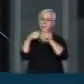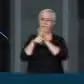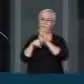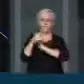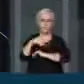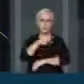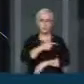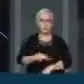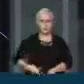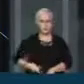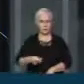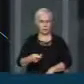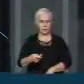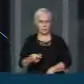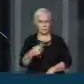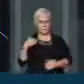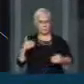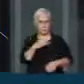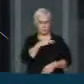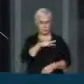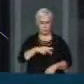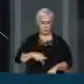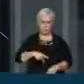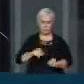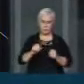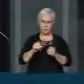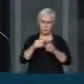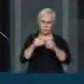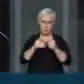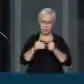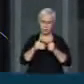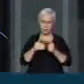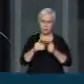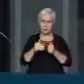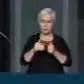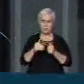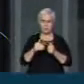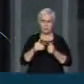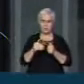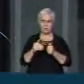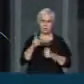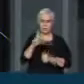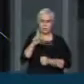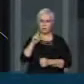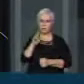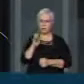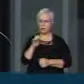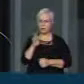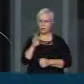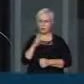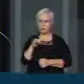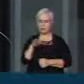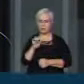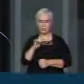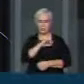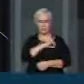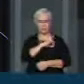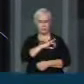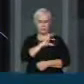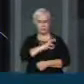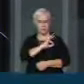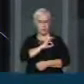MP pede a perda da função pública do senhor Beltrame, ele que é um delegado de